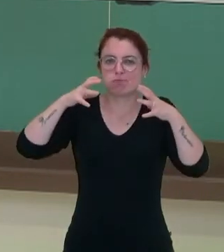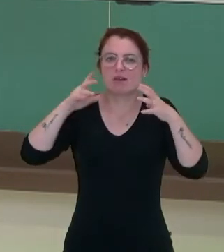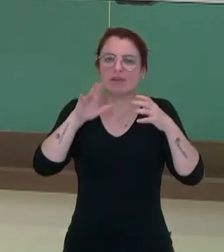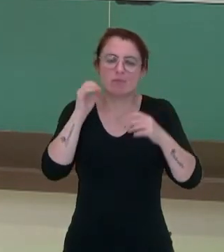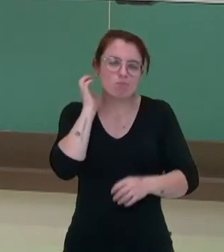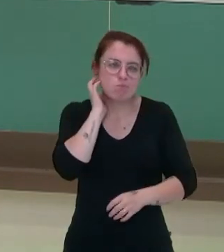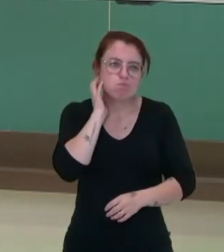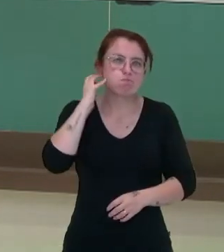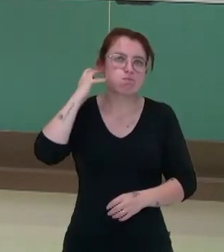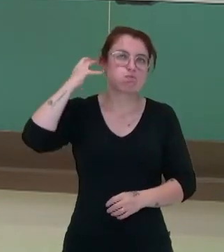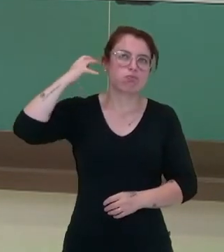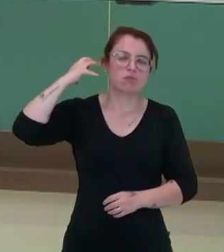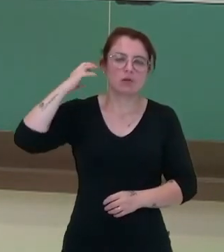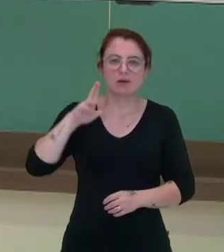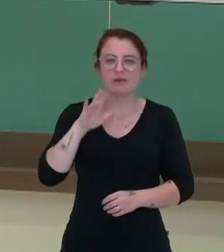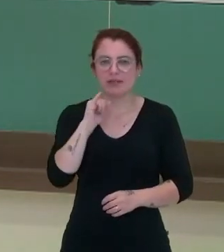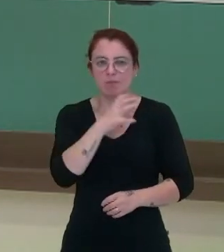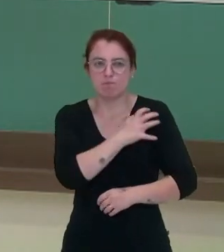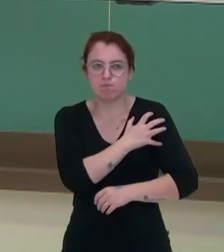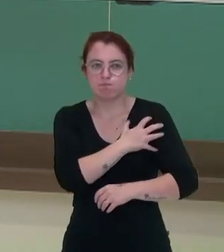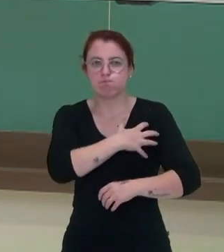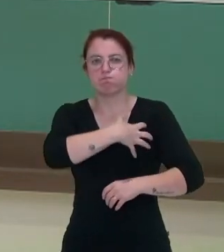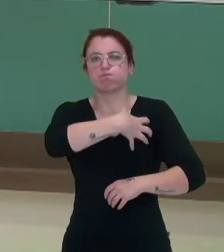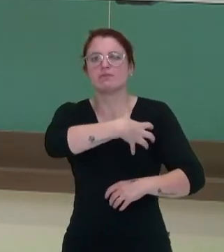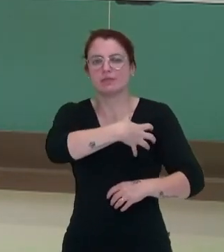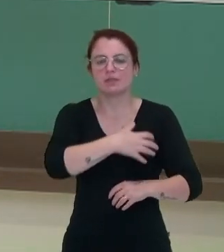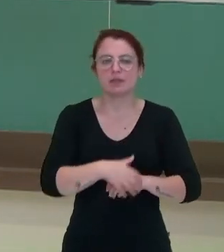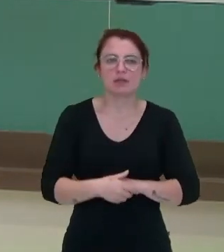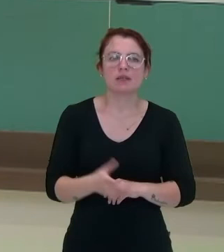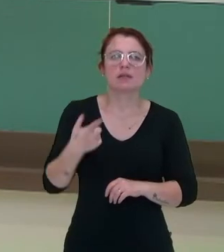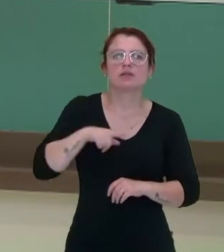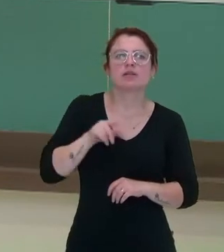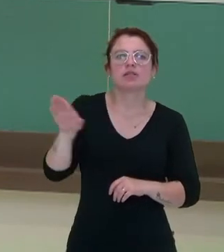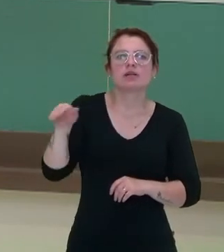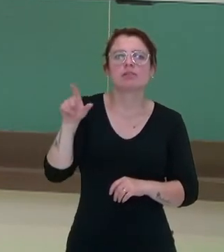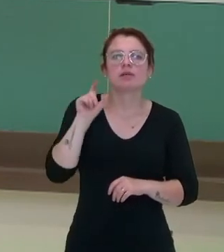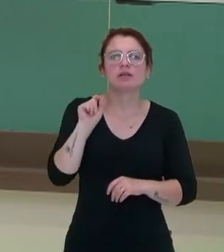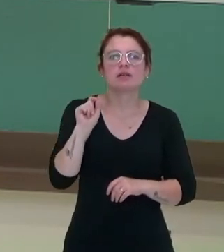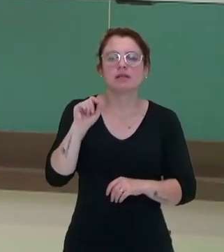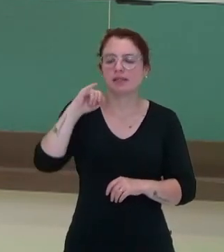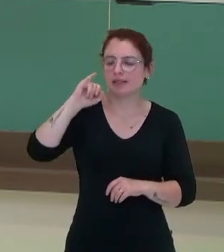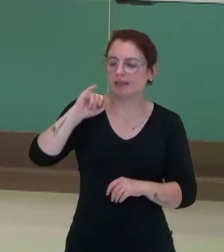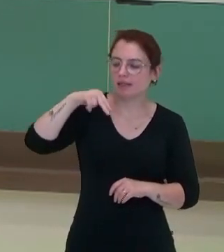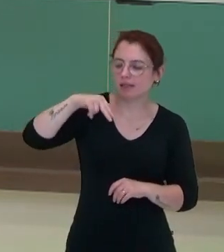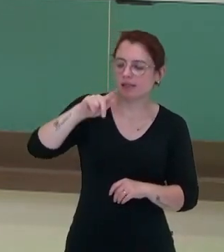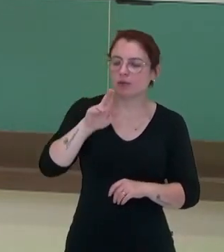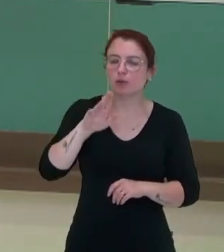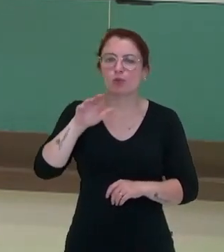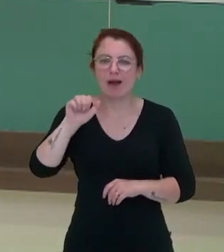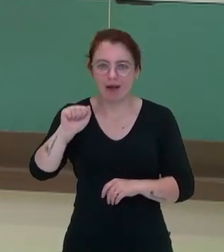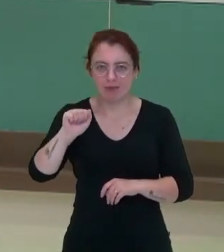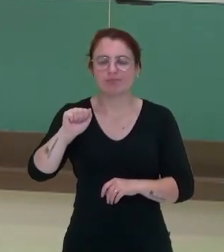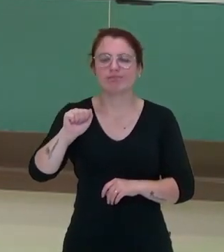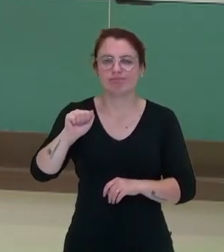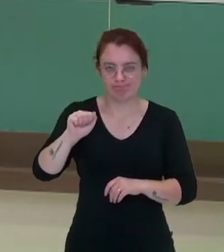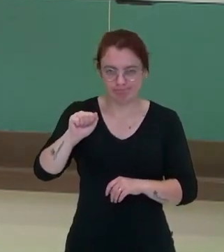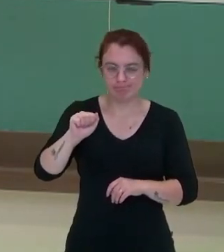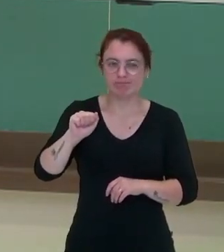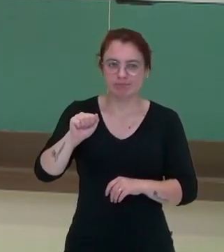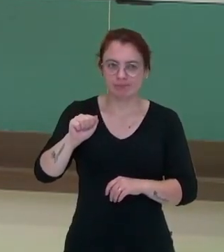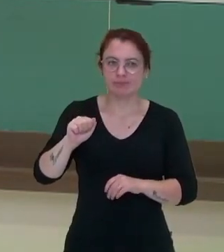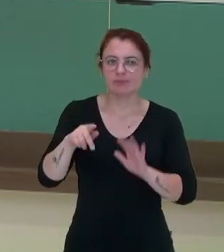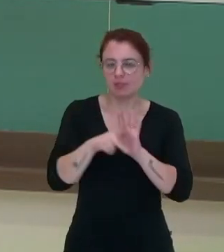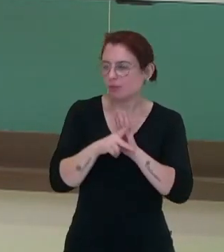aumentar de tamanho, de volume, formando o que nós chamamos de íngua. É um nome popular para esse